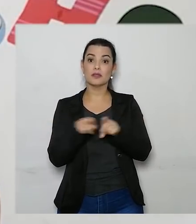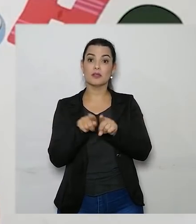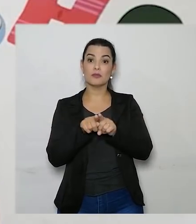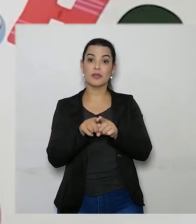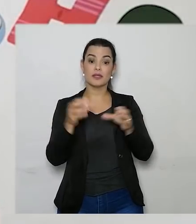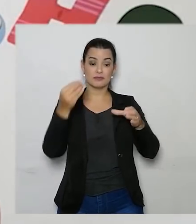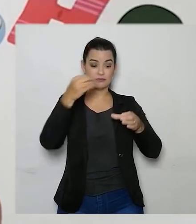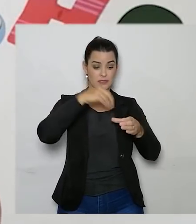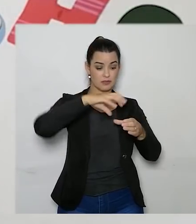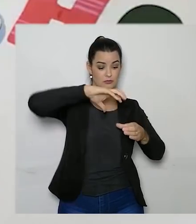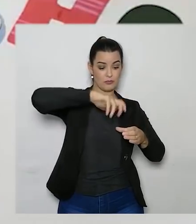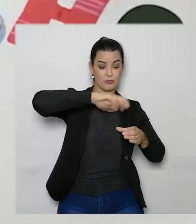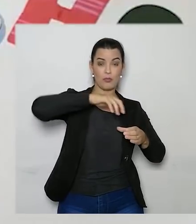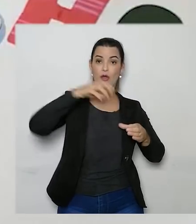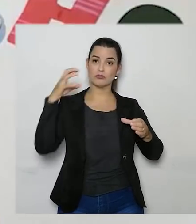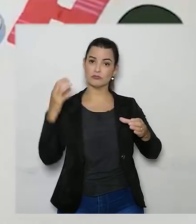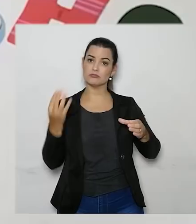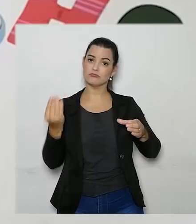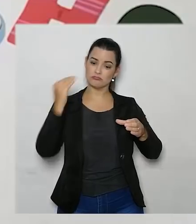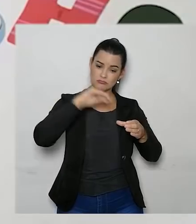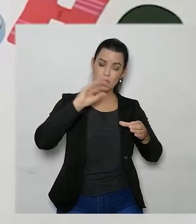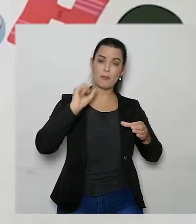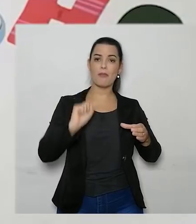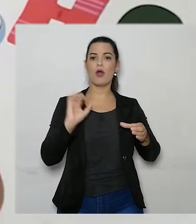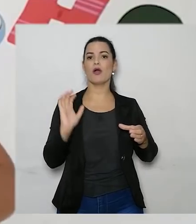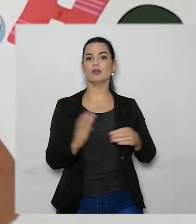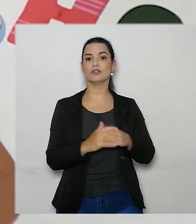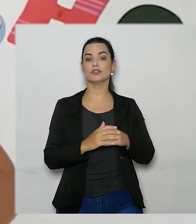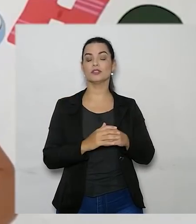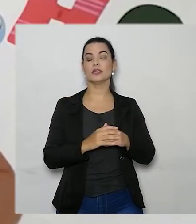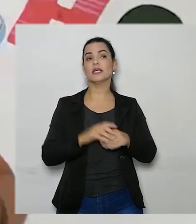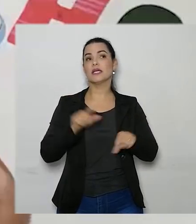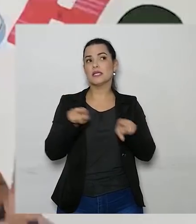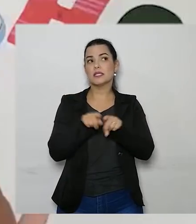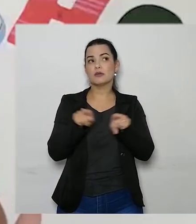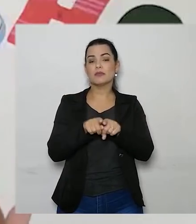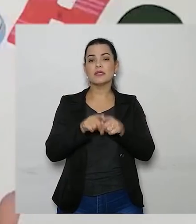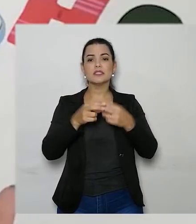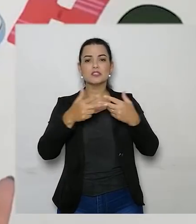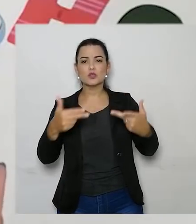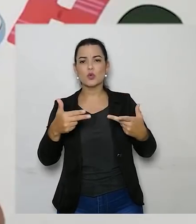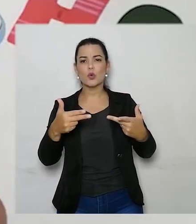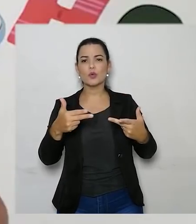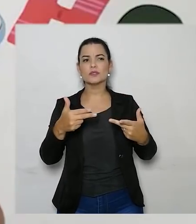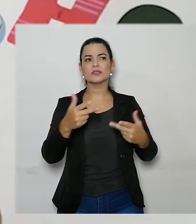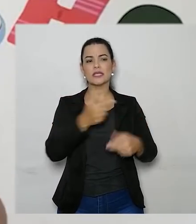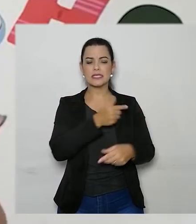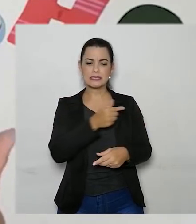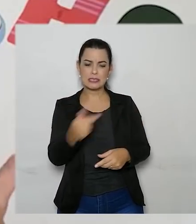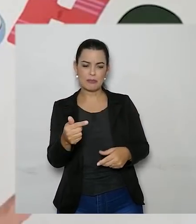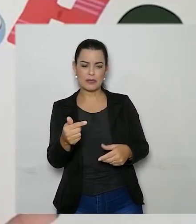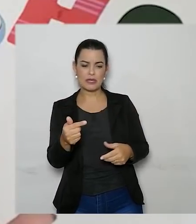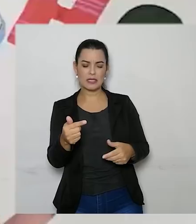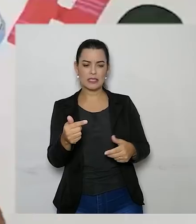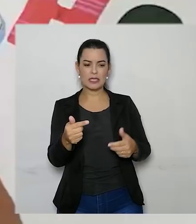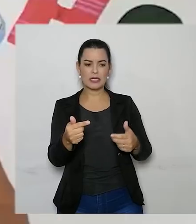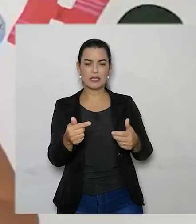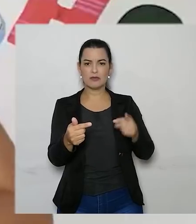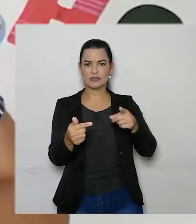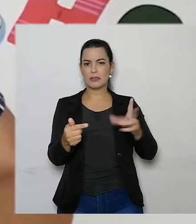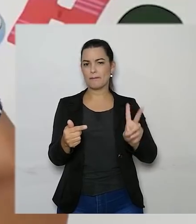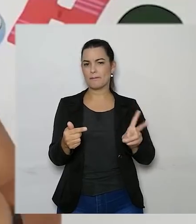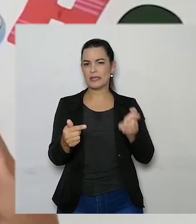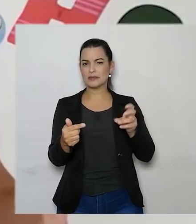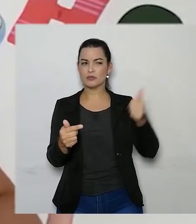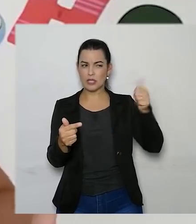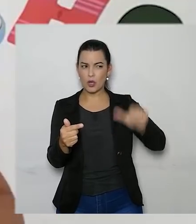sentimentos. Depois, tudo aquilo que não foi muito bom ao longo da semana, você elimina do seu pote, simbolizando aí que você